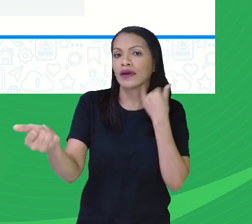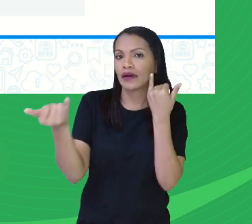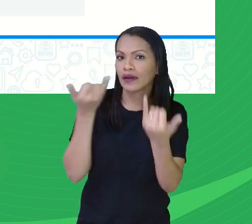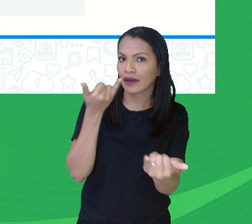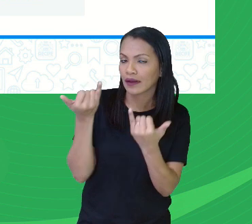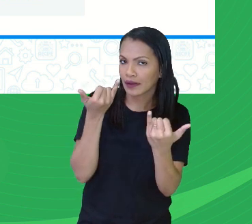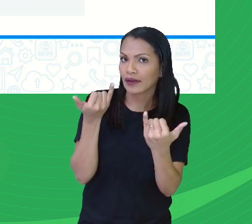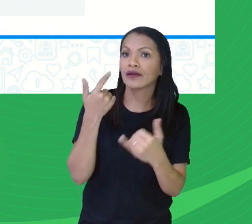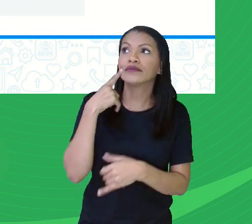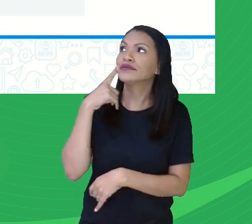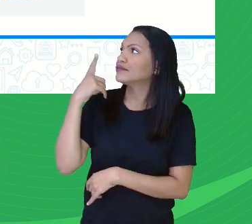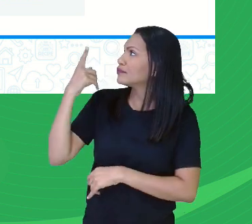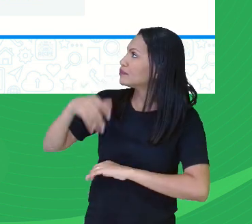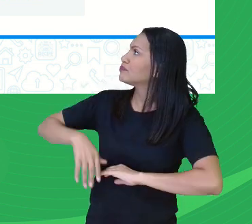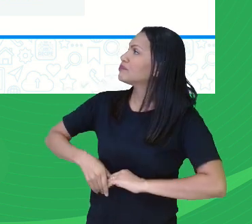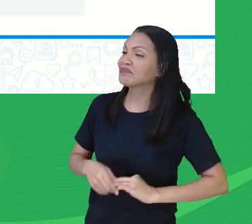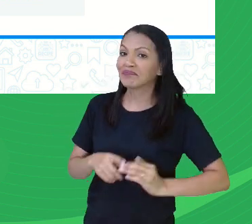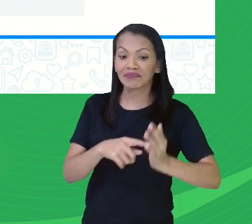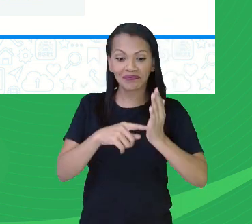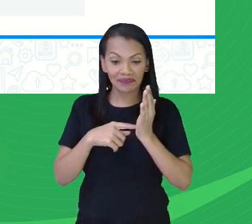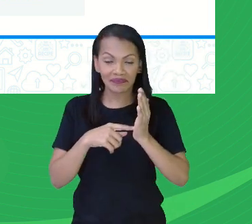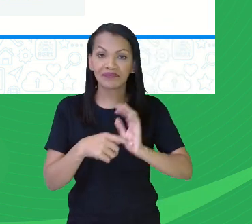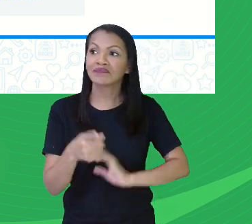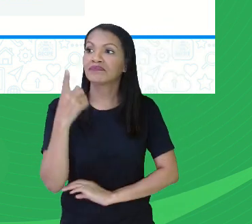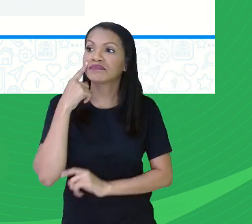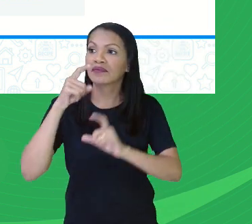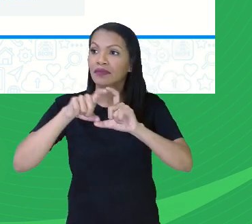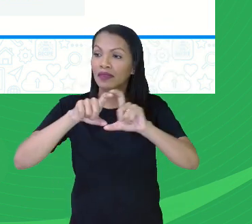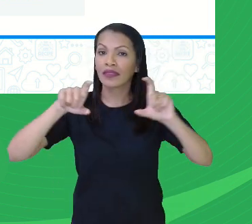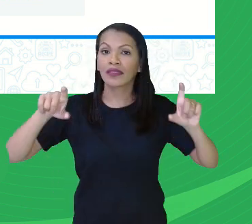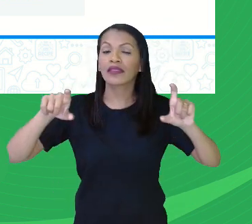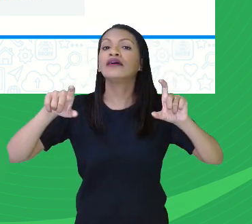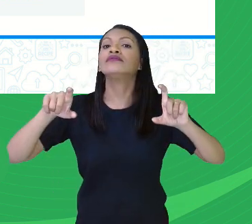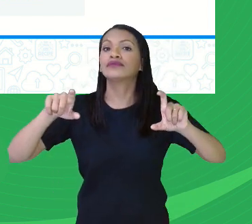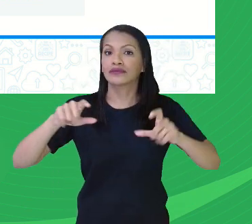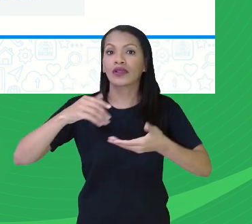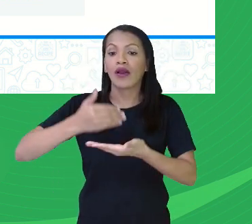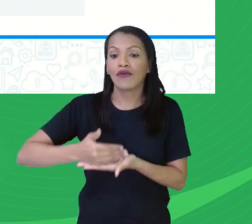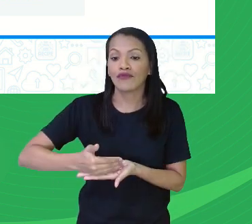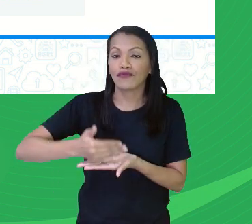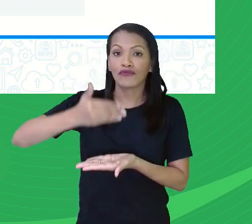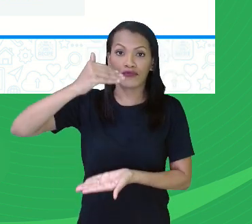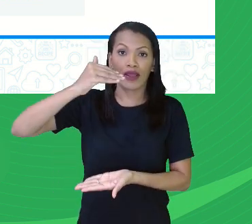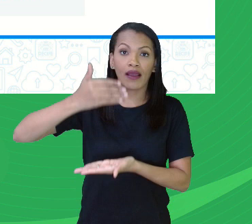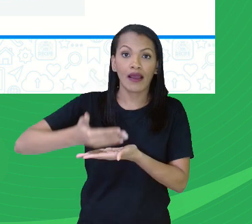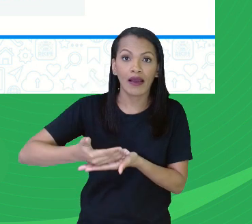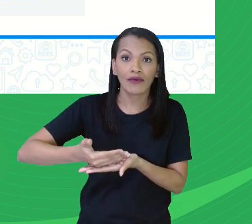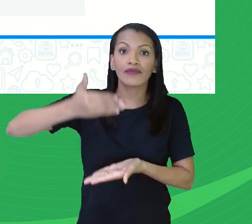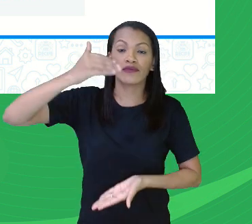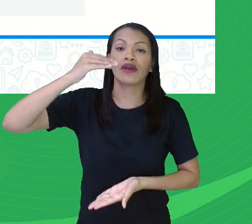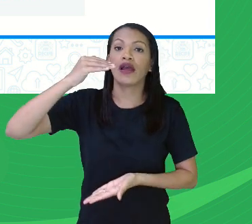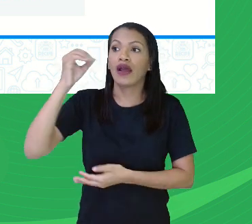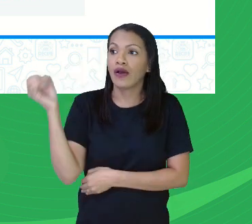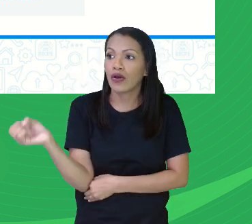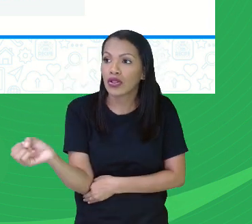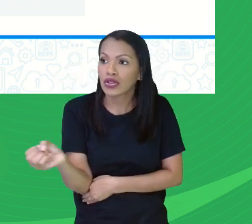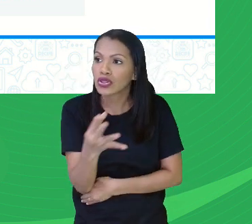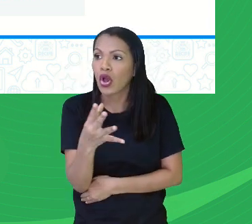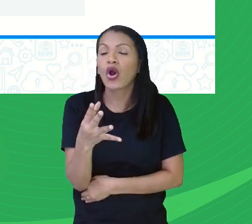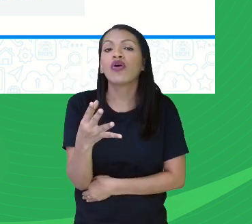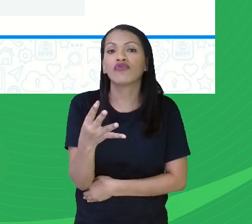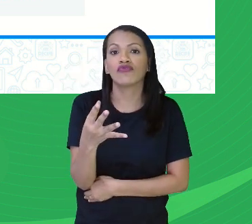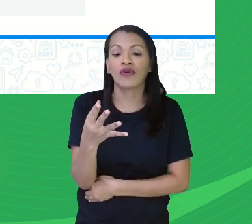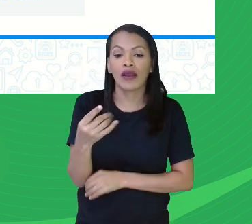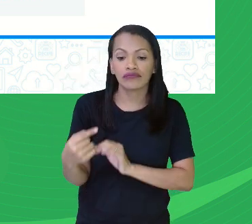essa notícia trouxe para a gente. Aí o título dela é Fernando de Noronha inaugura exposição com